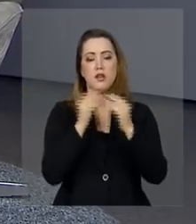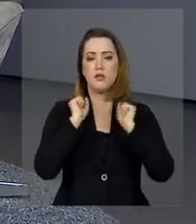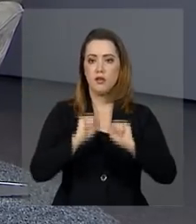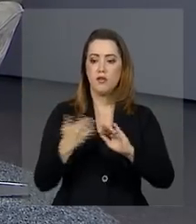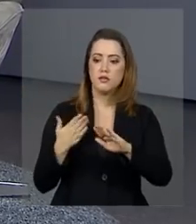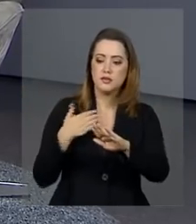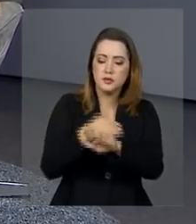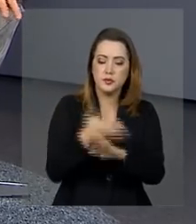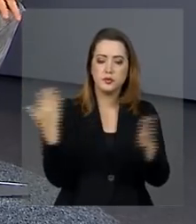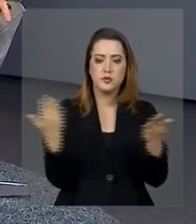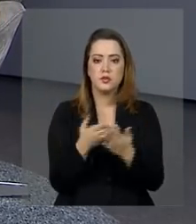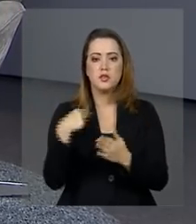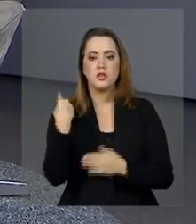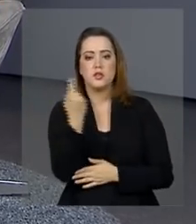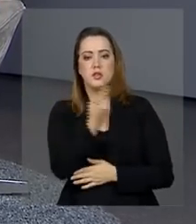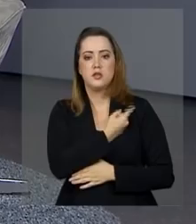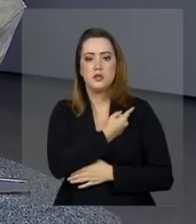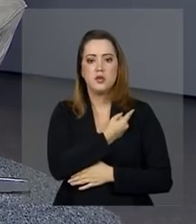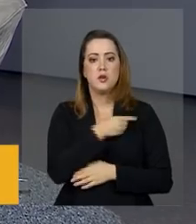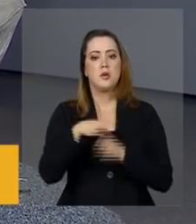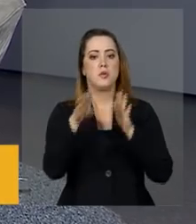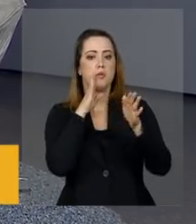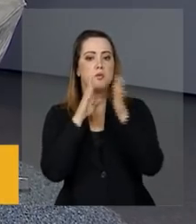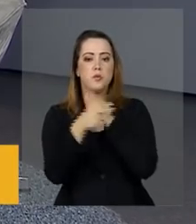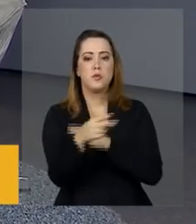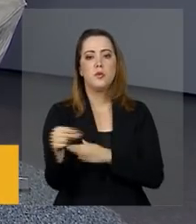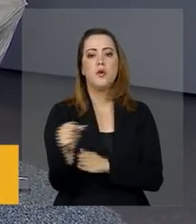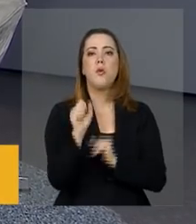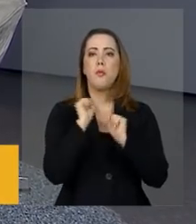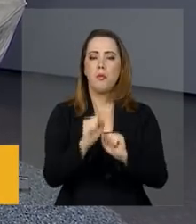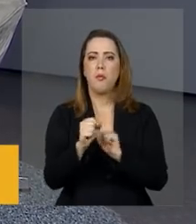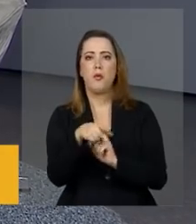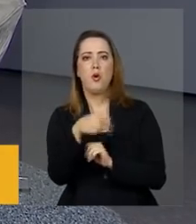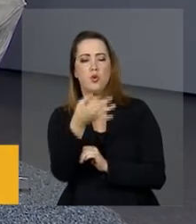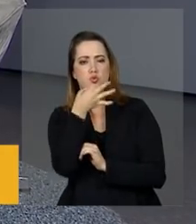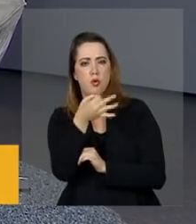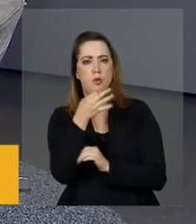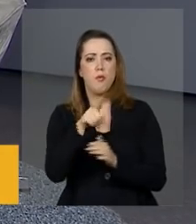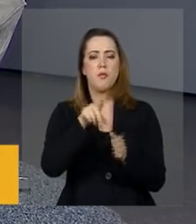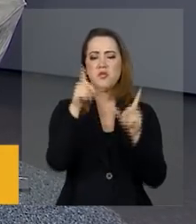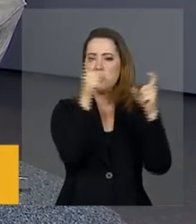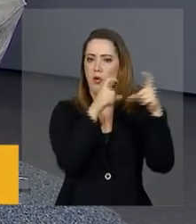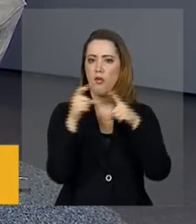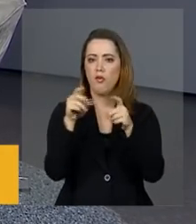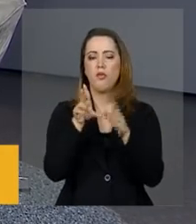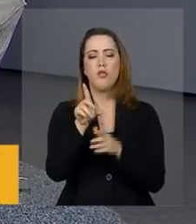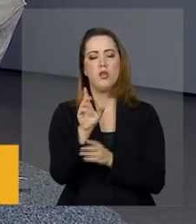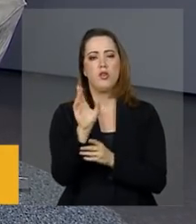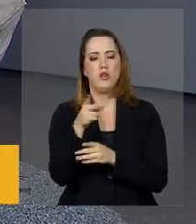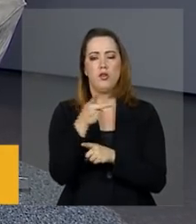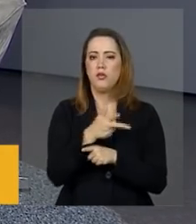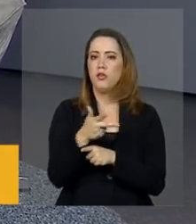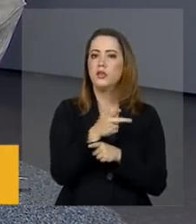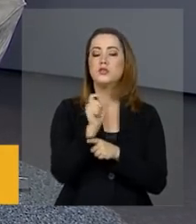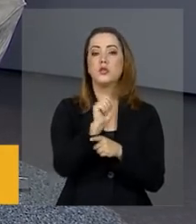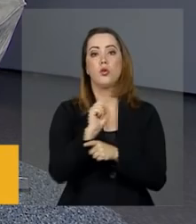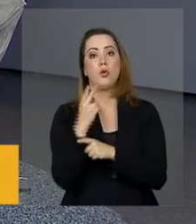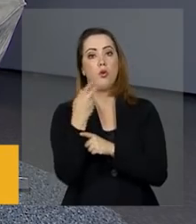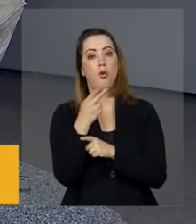gente desta cobertura pelas nossas redes sociais. Envie seus comentários, fotos ou vídeos pelo twitter.com/tvnbr